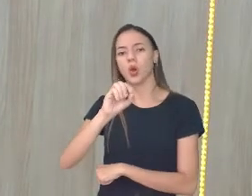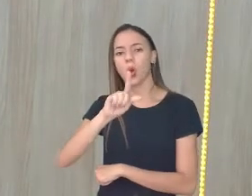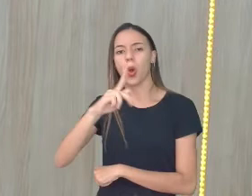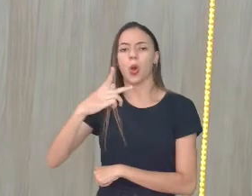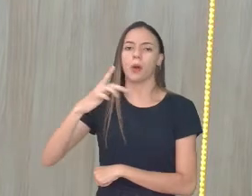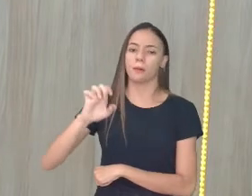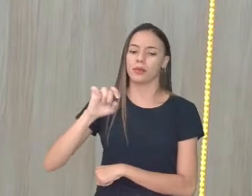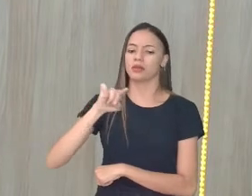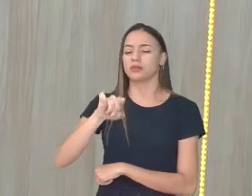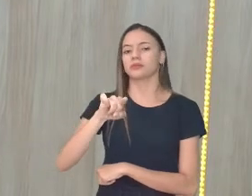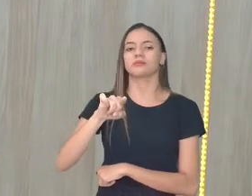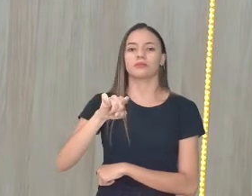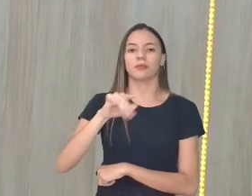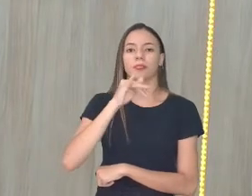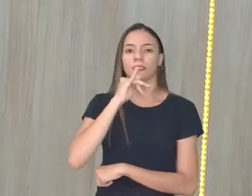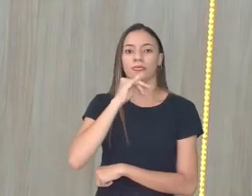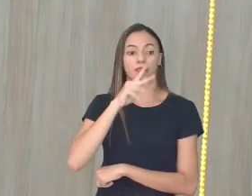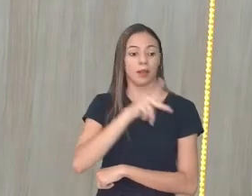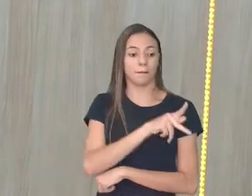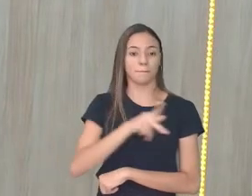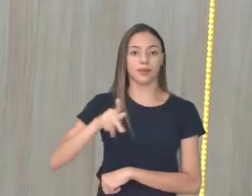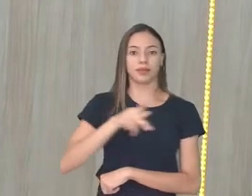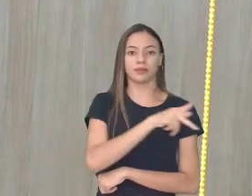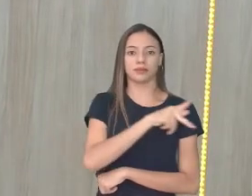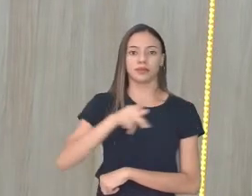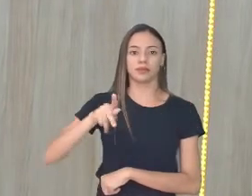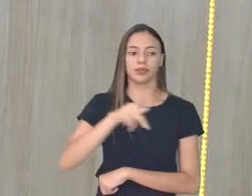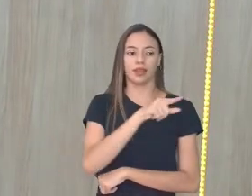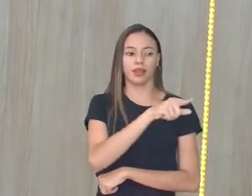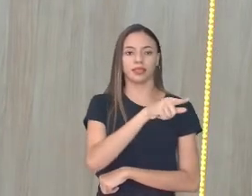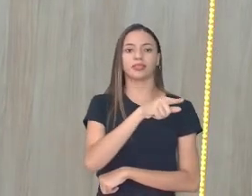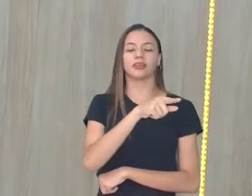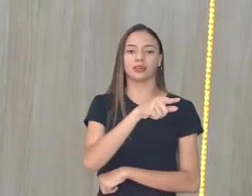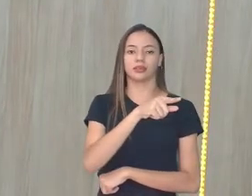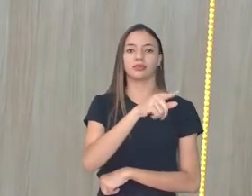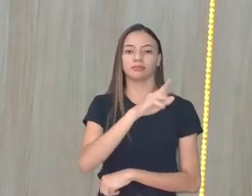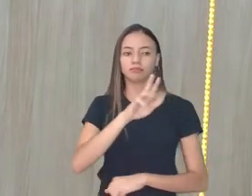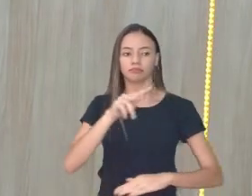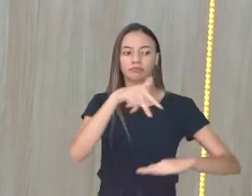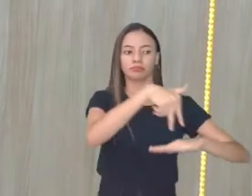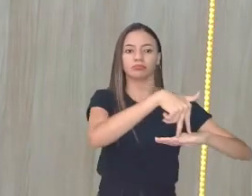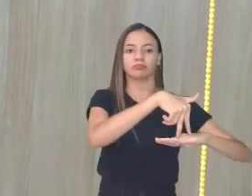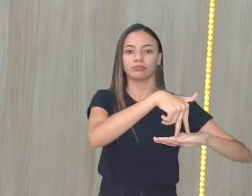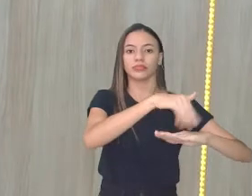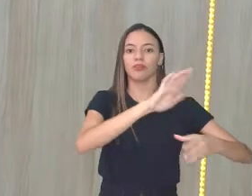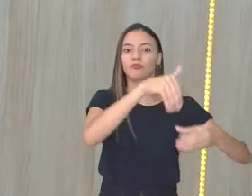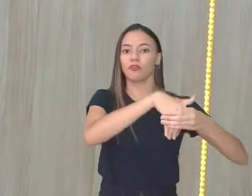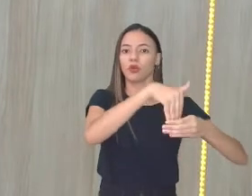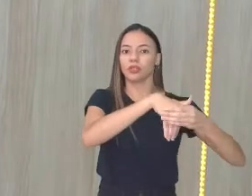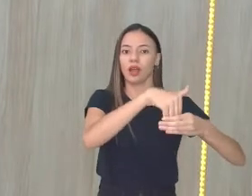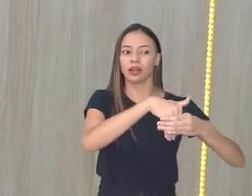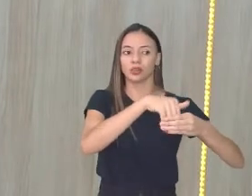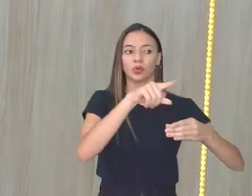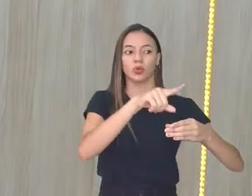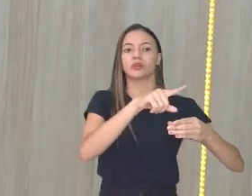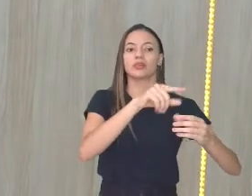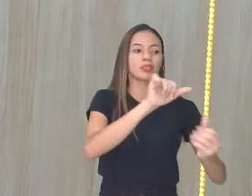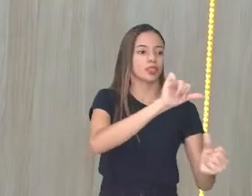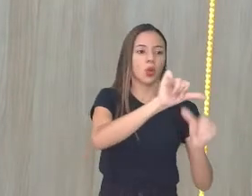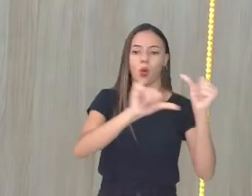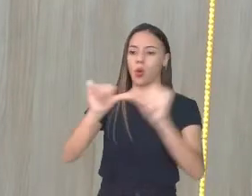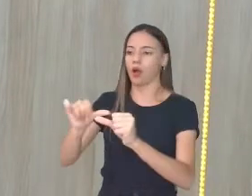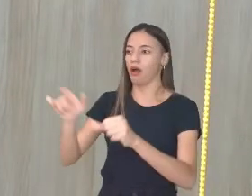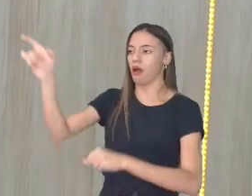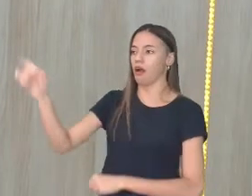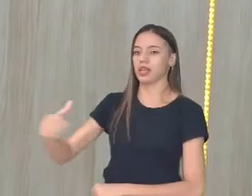afastando, né, o presidente, em teoria ali, eleito, e mais na frente isso vai favorecer a chegada de Getúlio